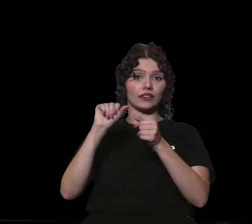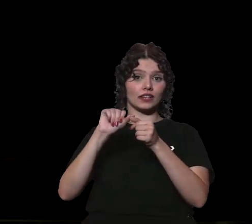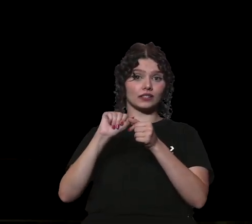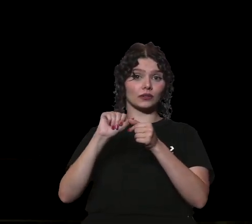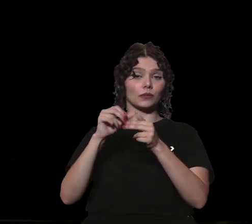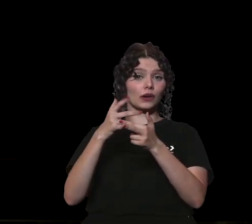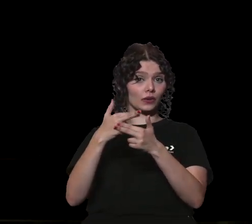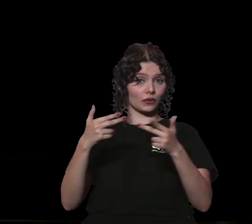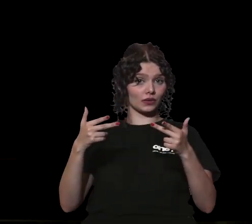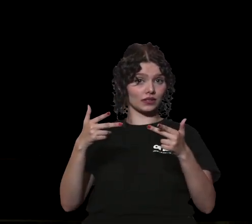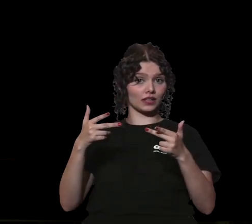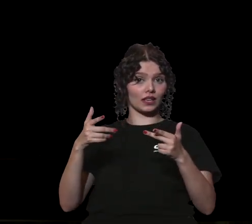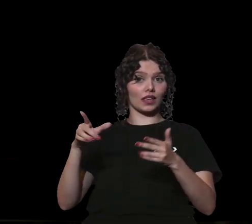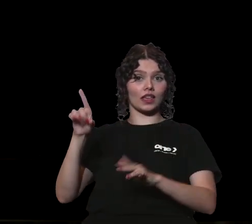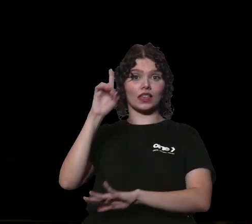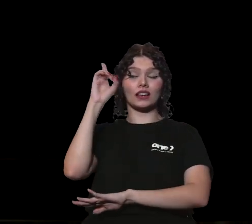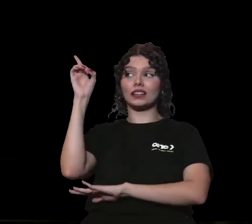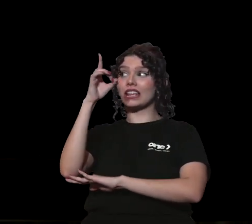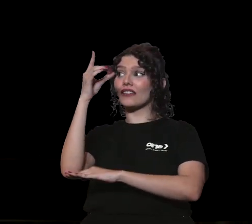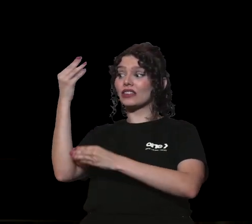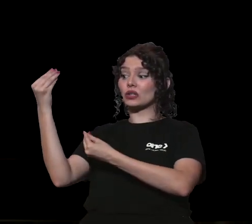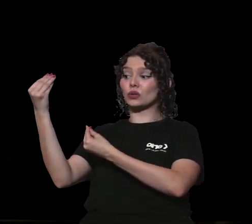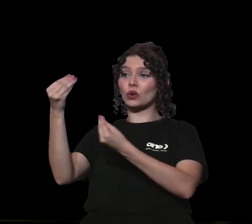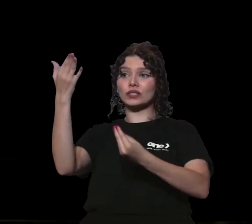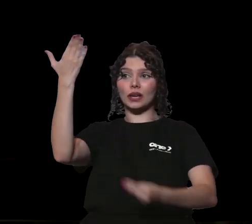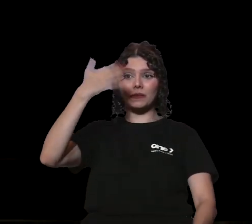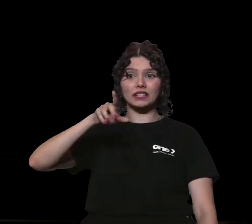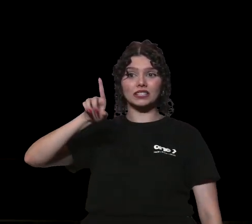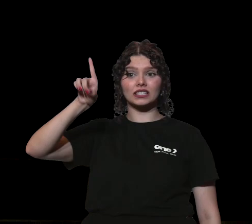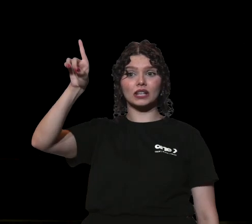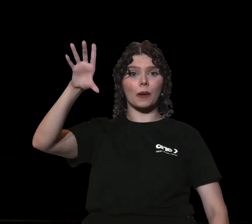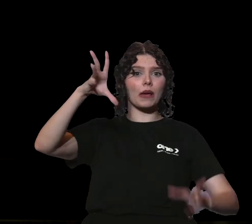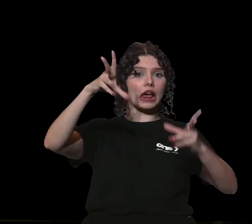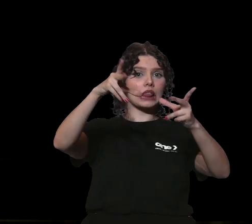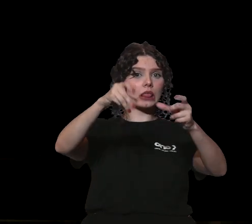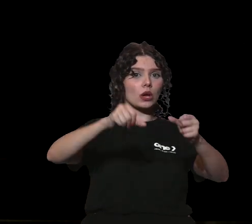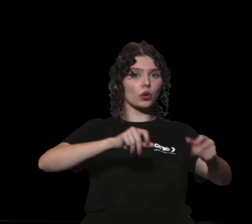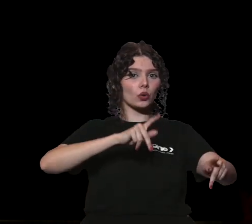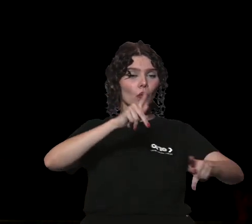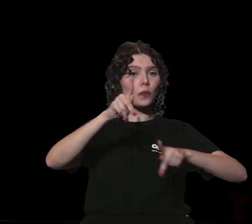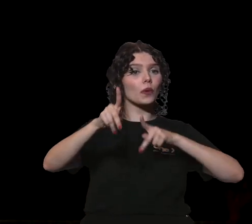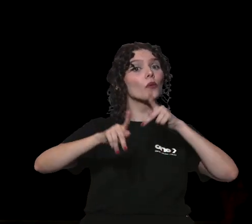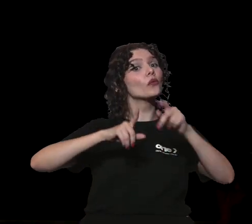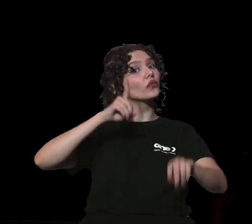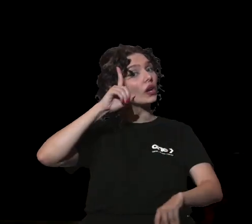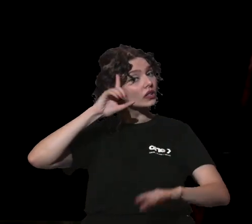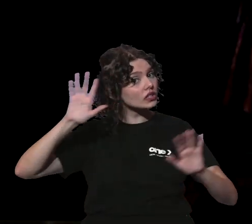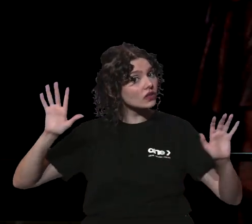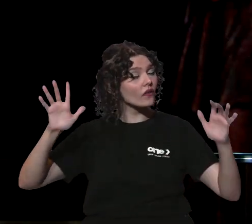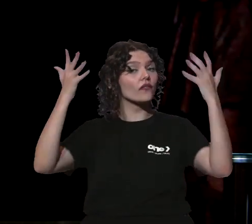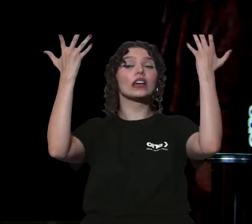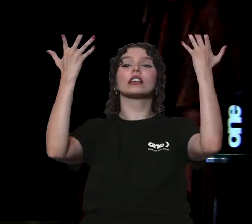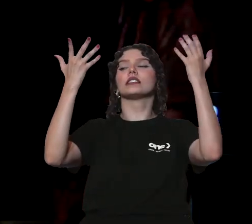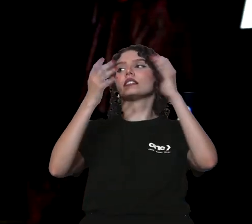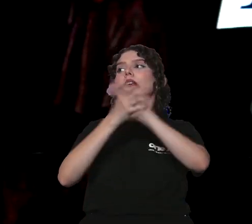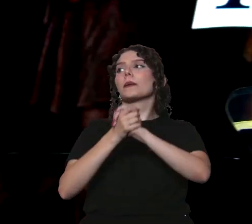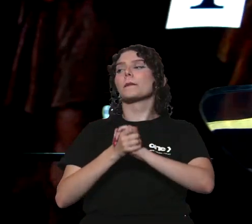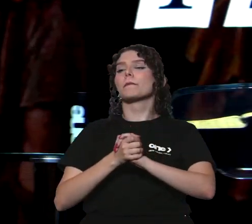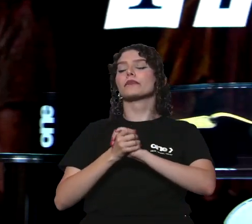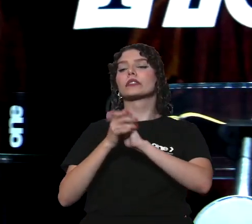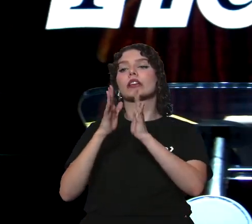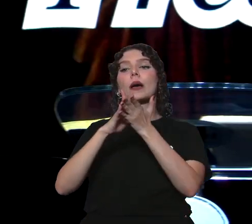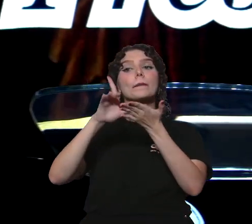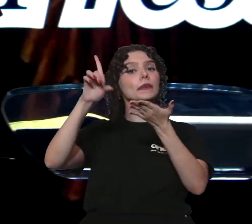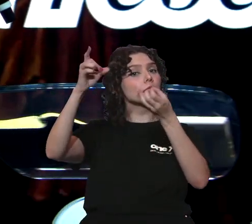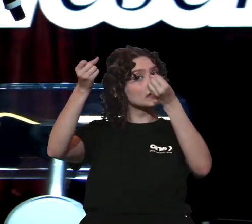trouxe a presença de Deus para todo o povo ter acesso a ela. Foi um dia de festa. E aí a Bíblia diz que